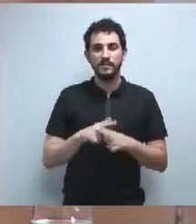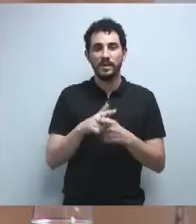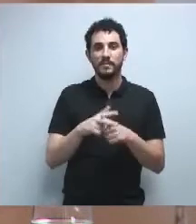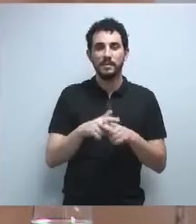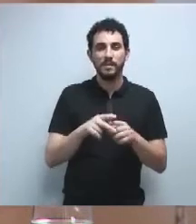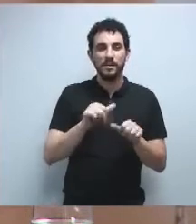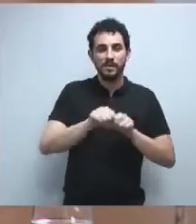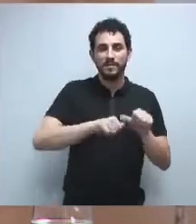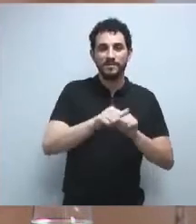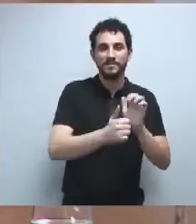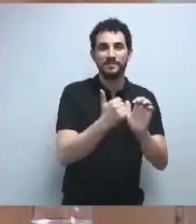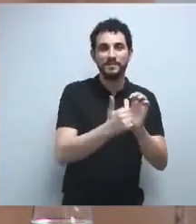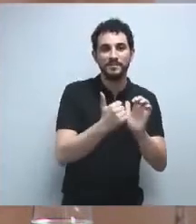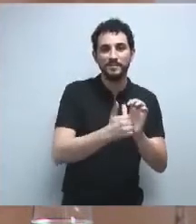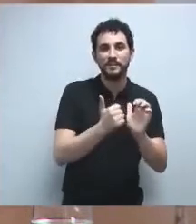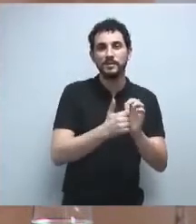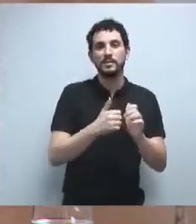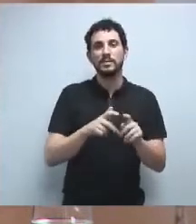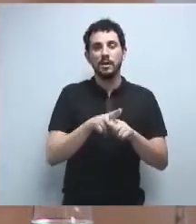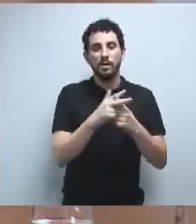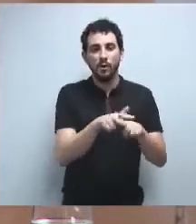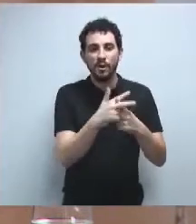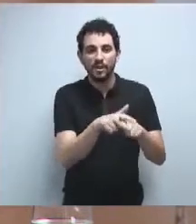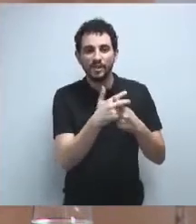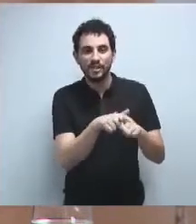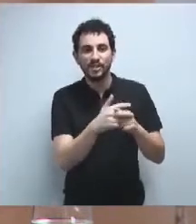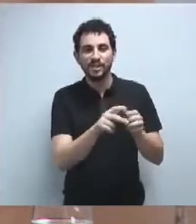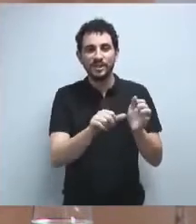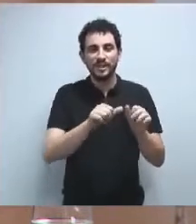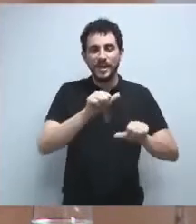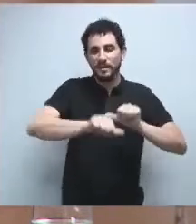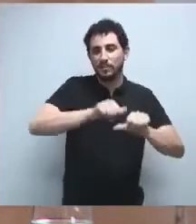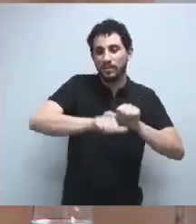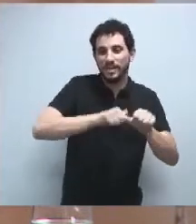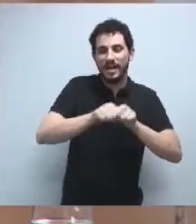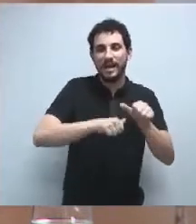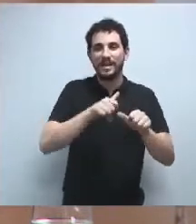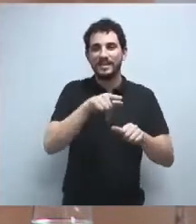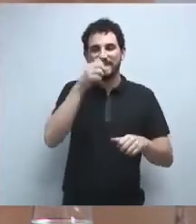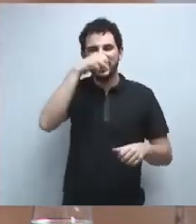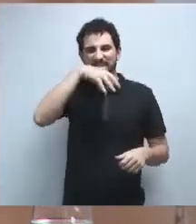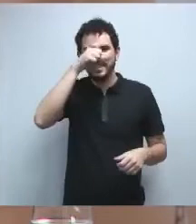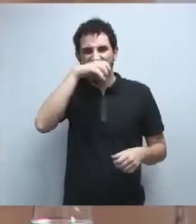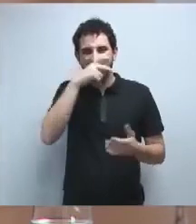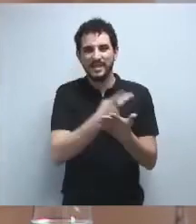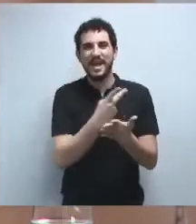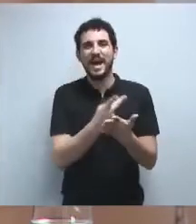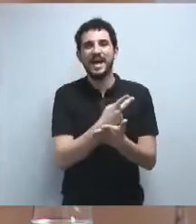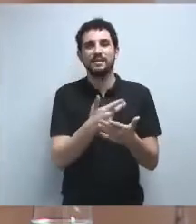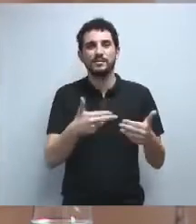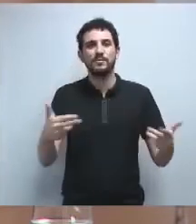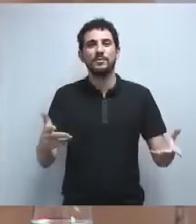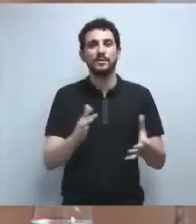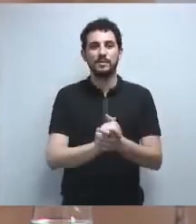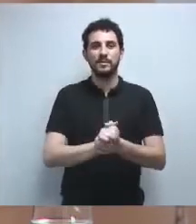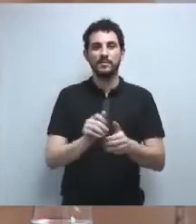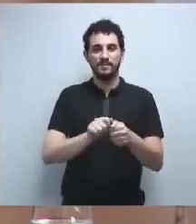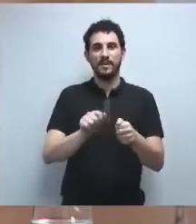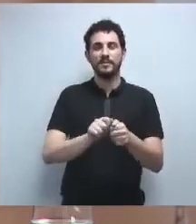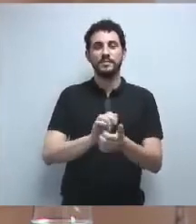deles para corrigir esses excessos mas eu continuo achando que